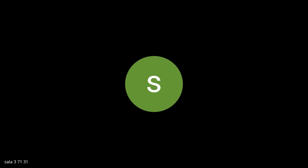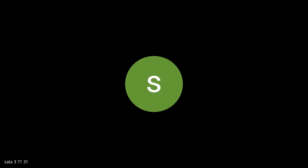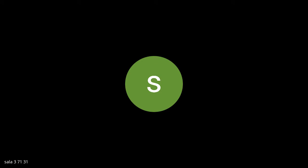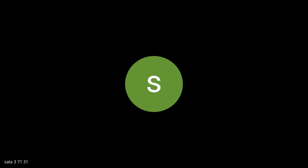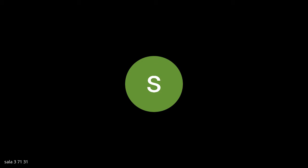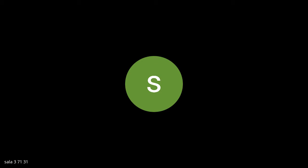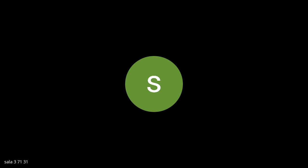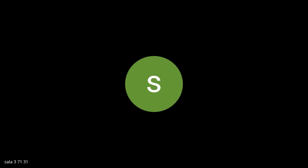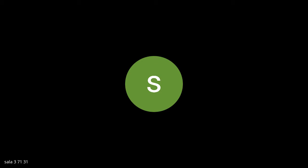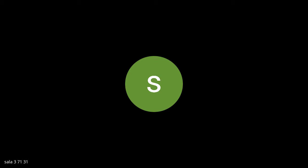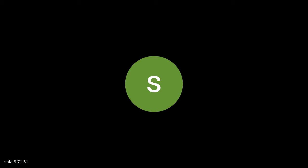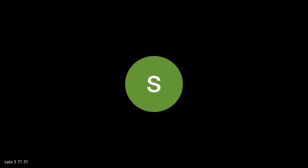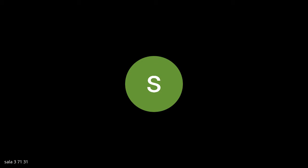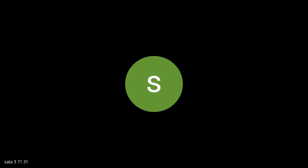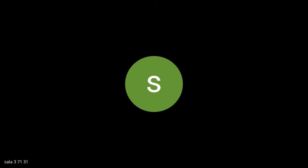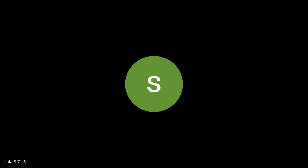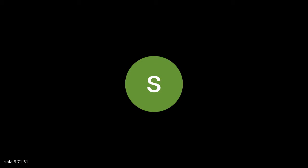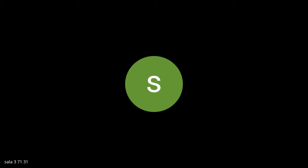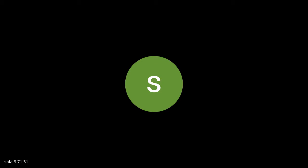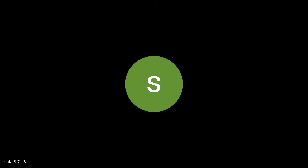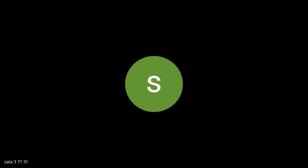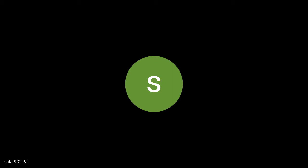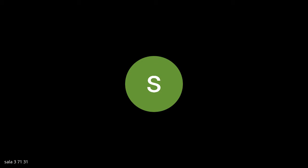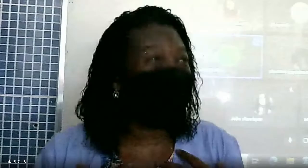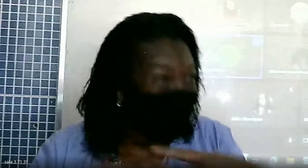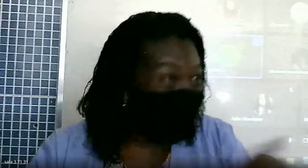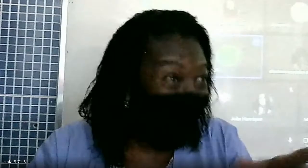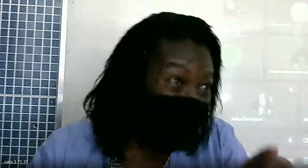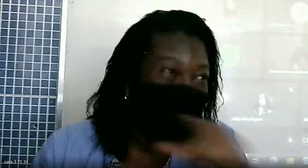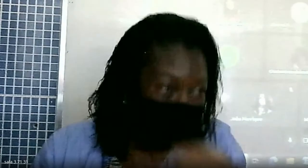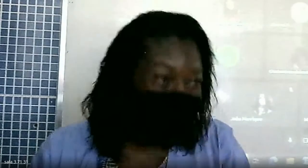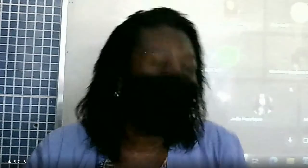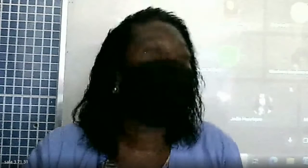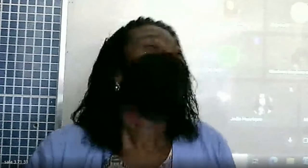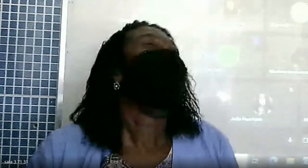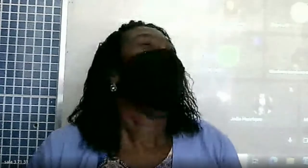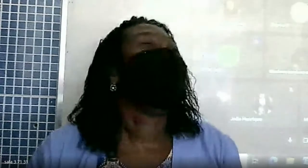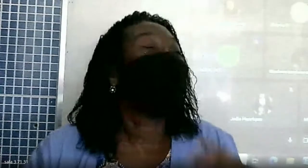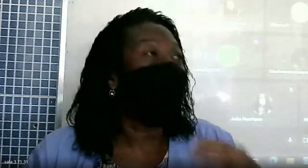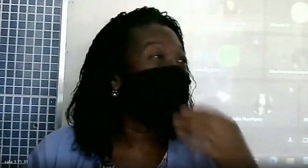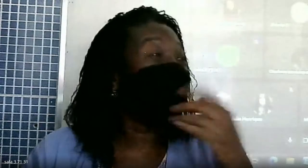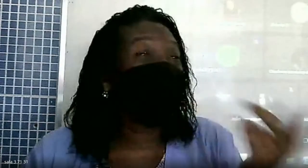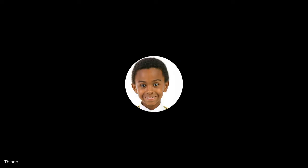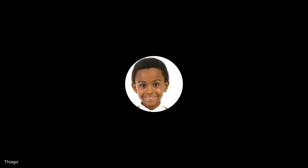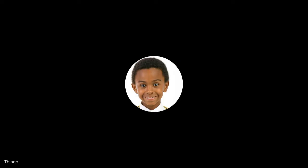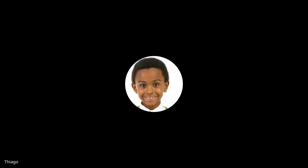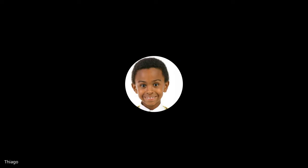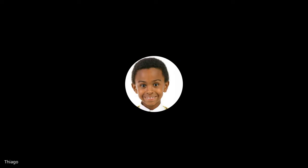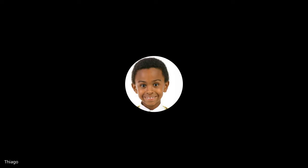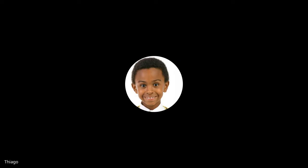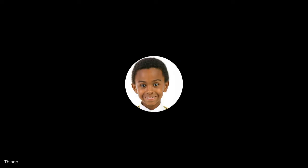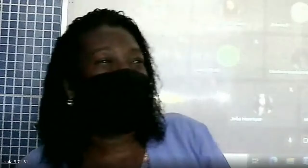Participação especial, tio Gil. Eu sou dessa época. Ah, você é dessa época, né? Então, isso, aí tem 18